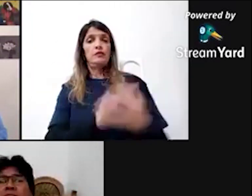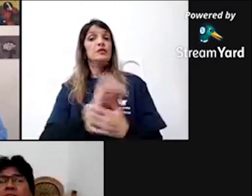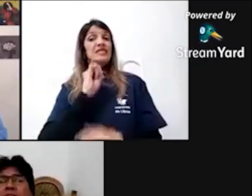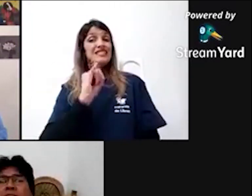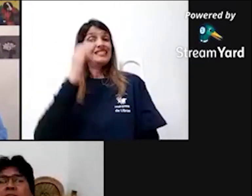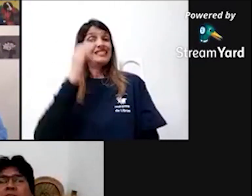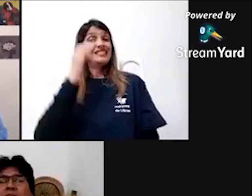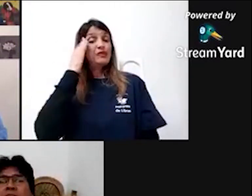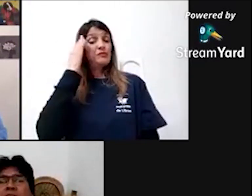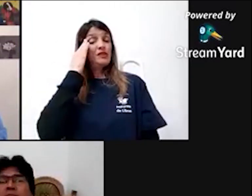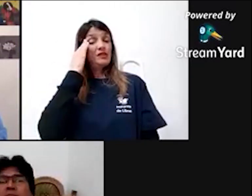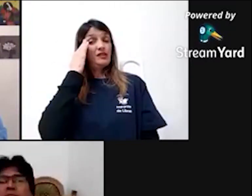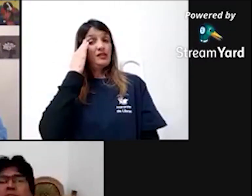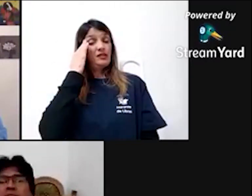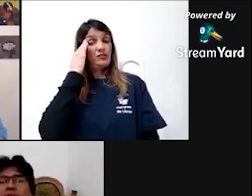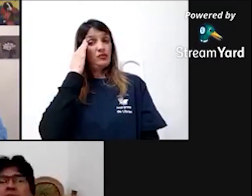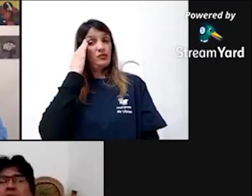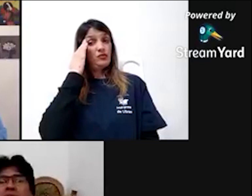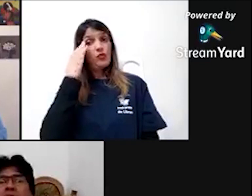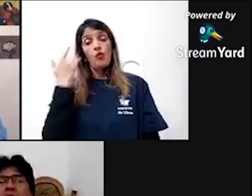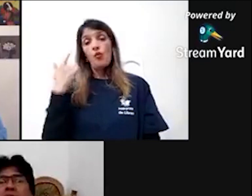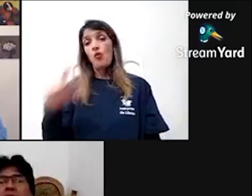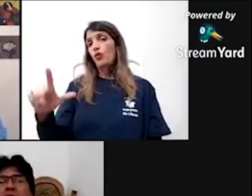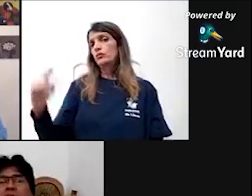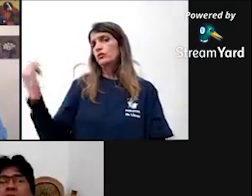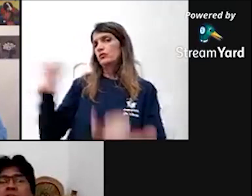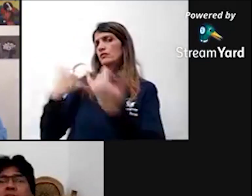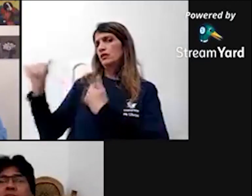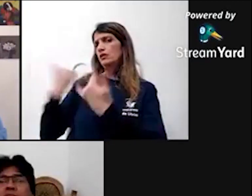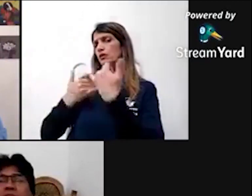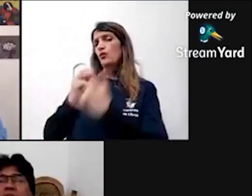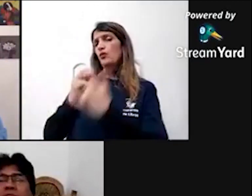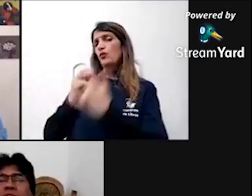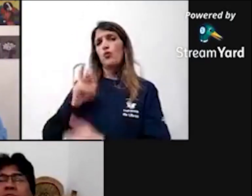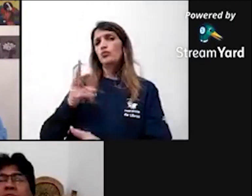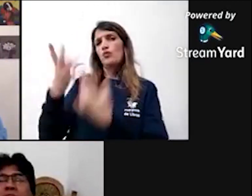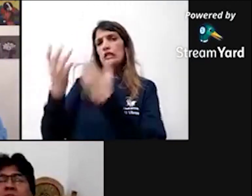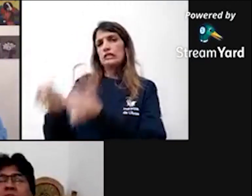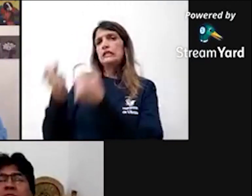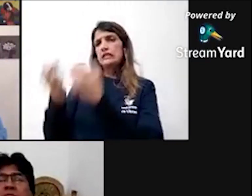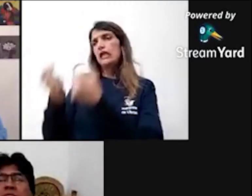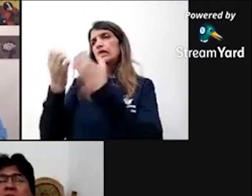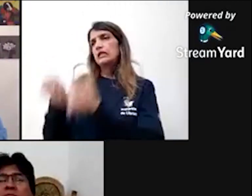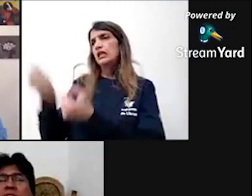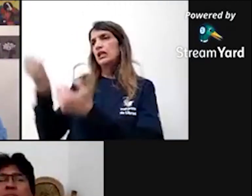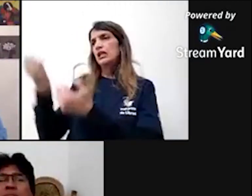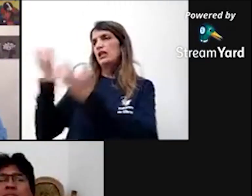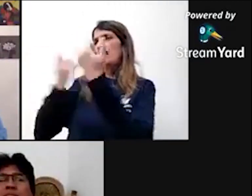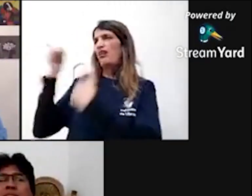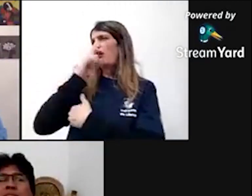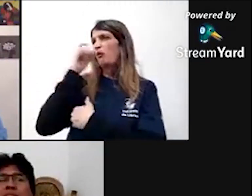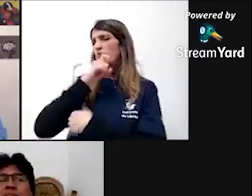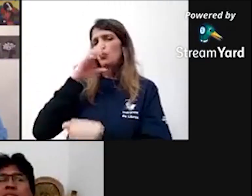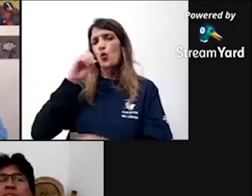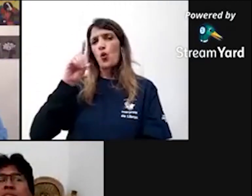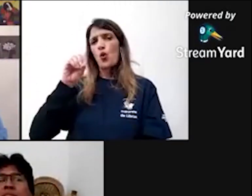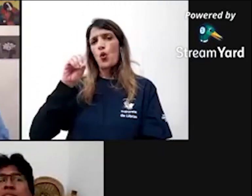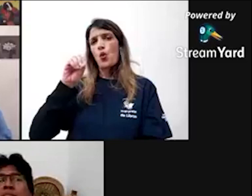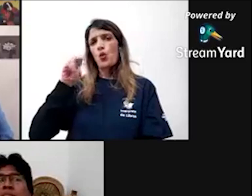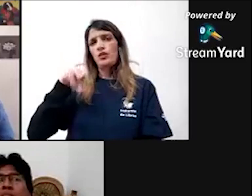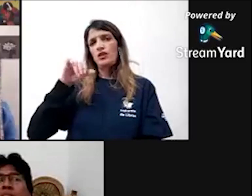sabendo a outra narrativa, ela continuar aceitando que a narrativa do colonizador